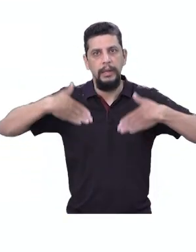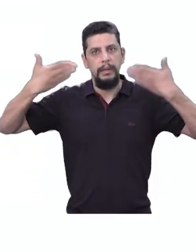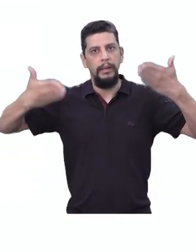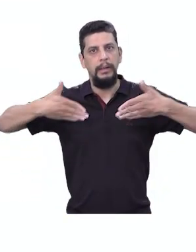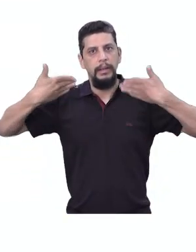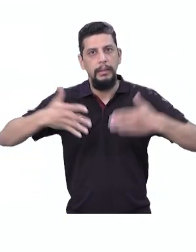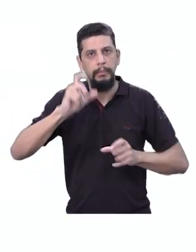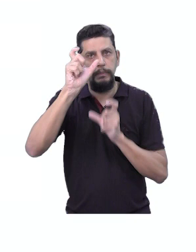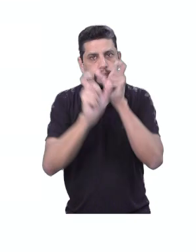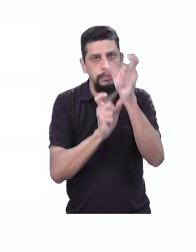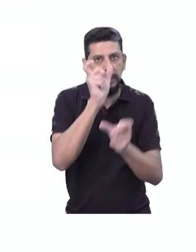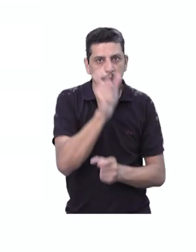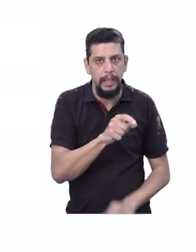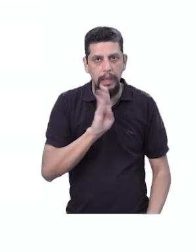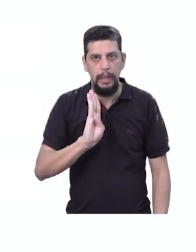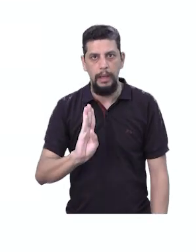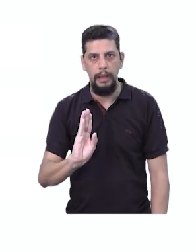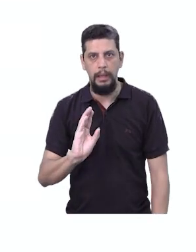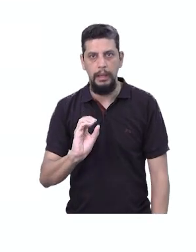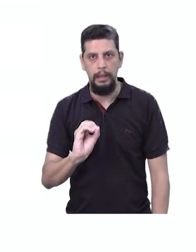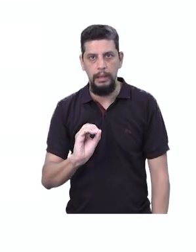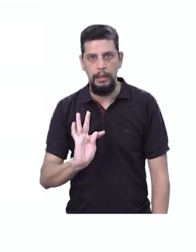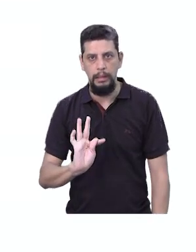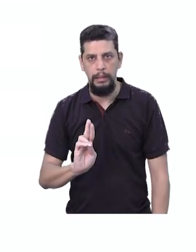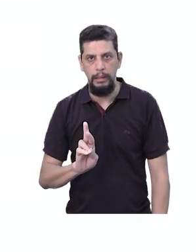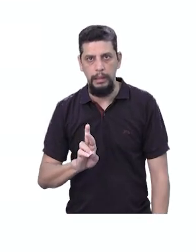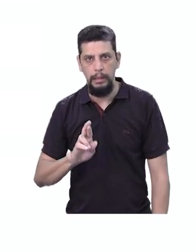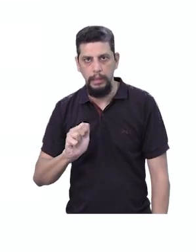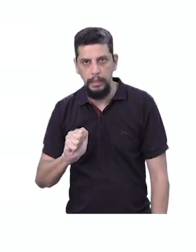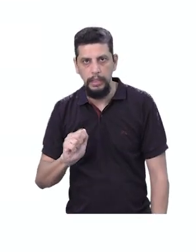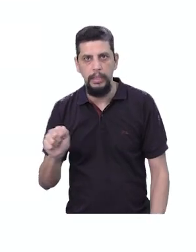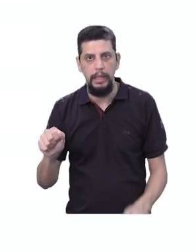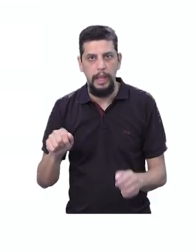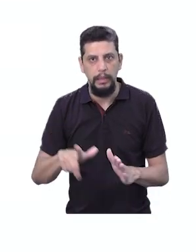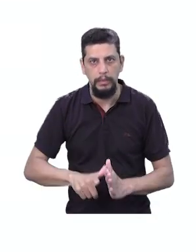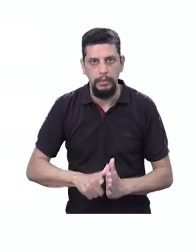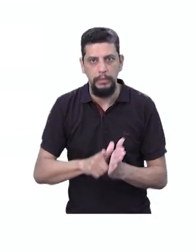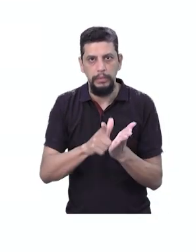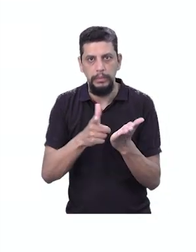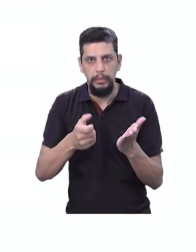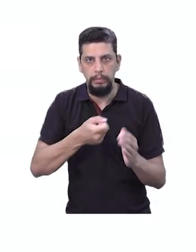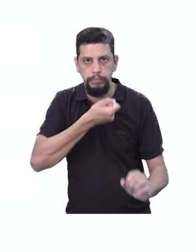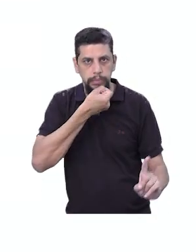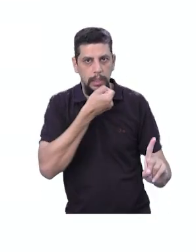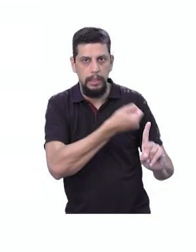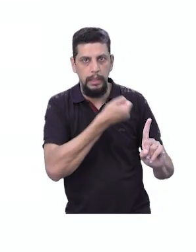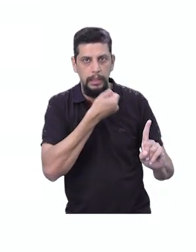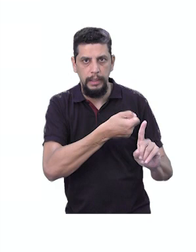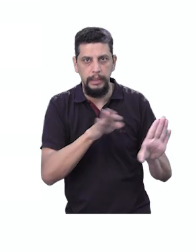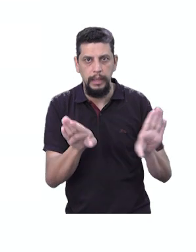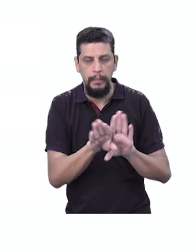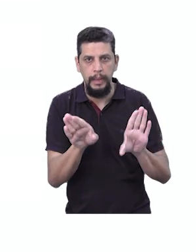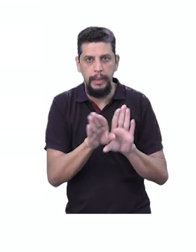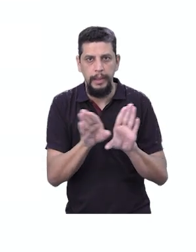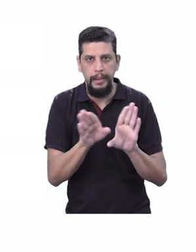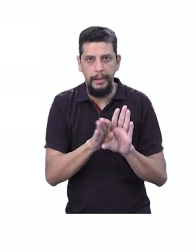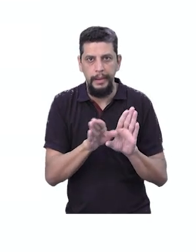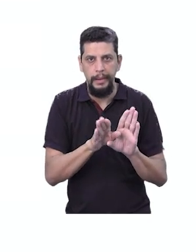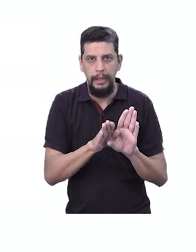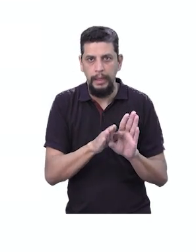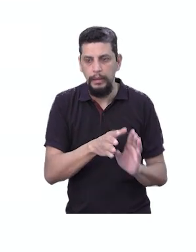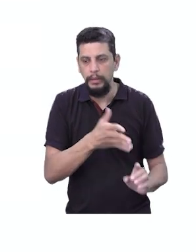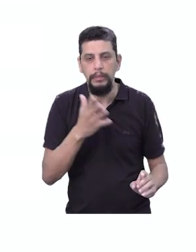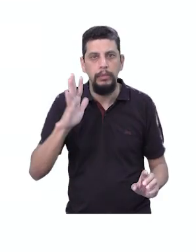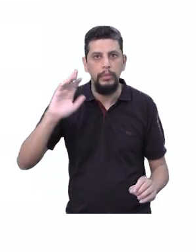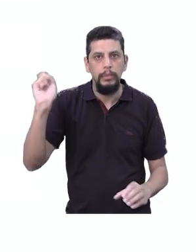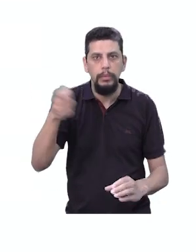público. Botura também é jornalista e já produziu documentários sobre o circo e a trajetória de